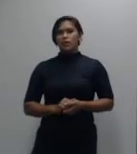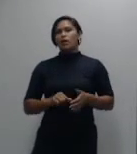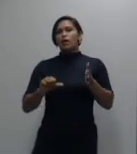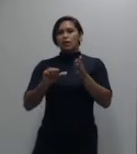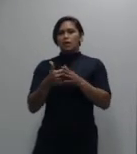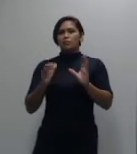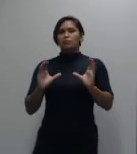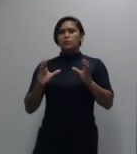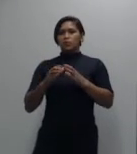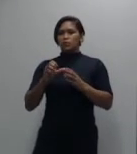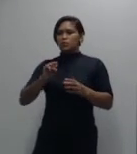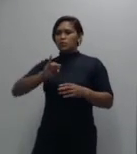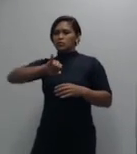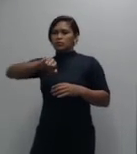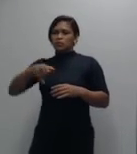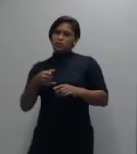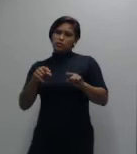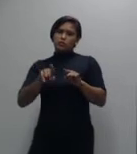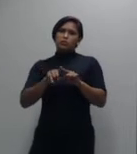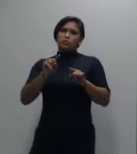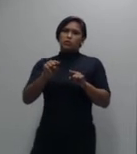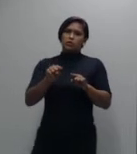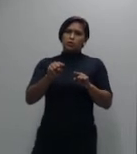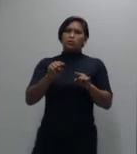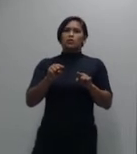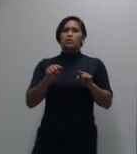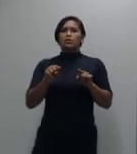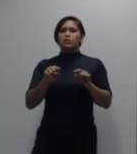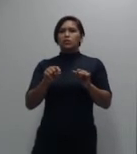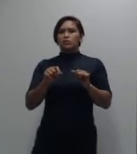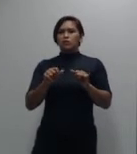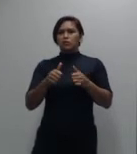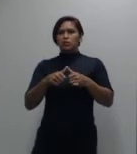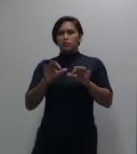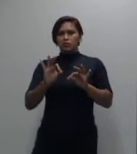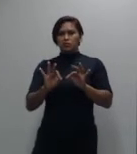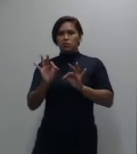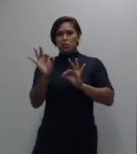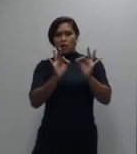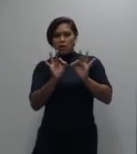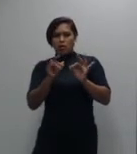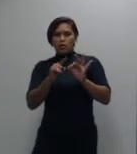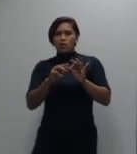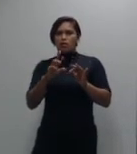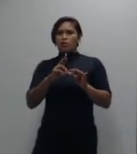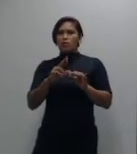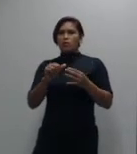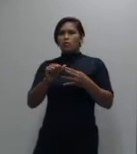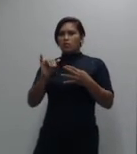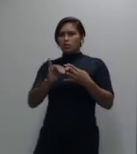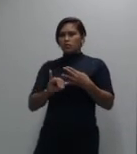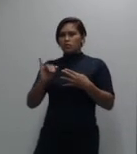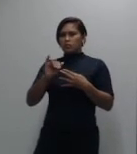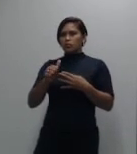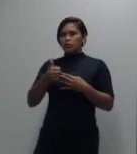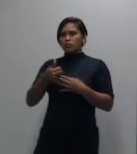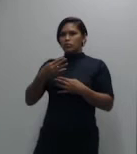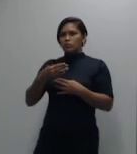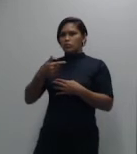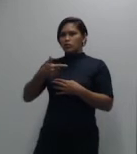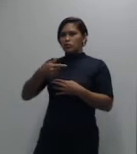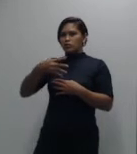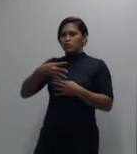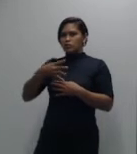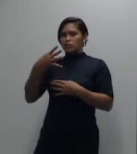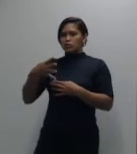vai ser j o outro precedente indicado como paradigma o resto olhava interno reto 14244